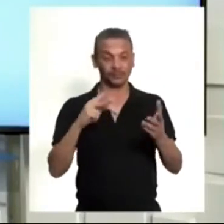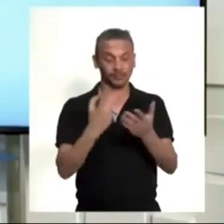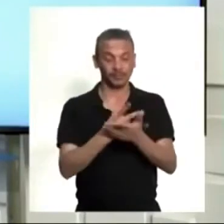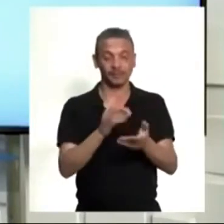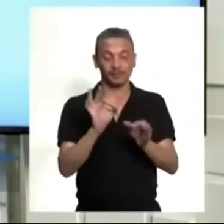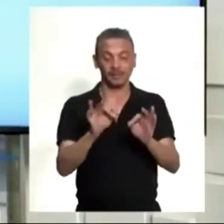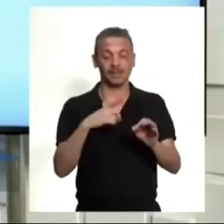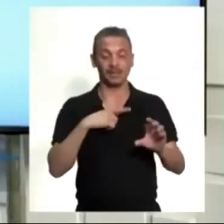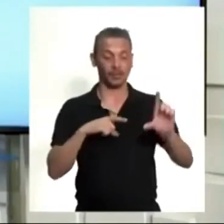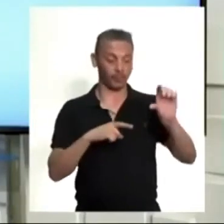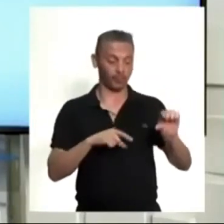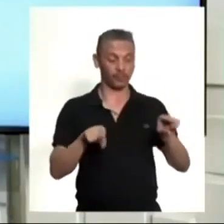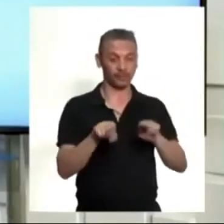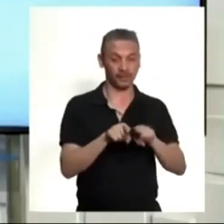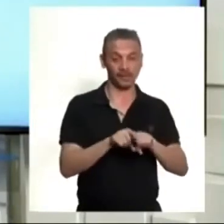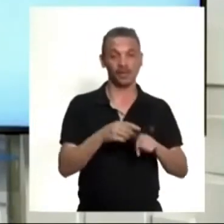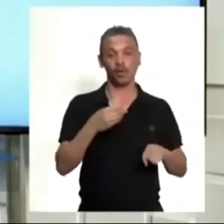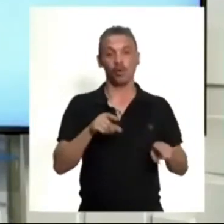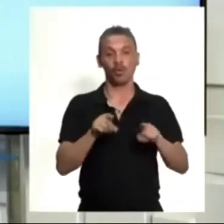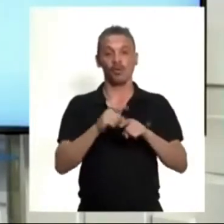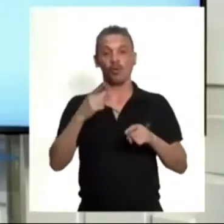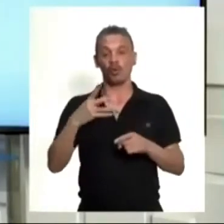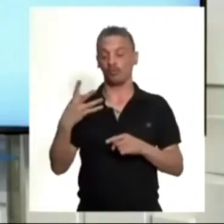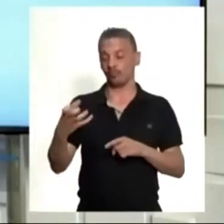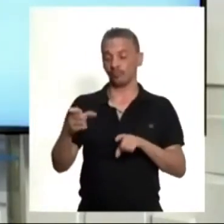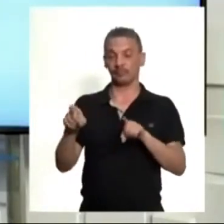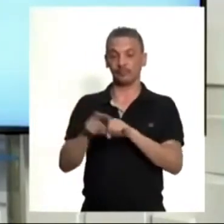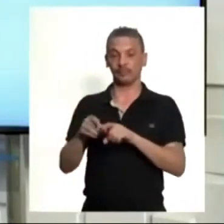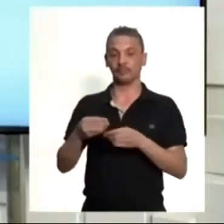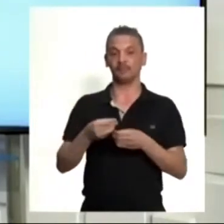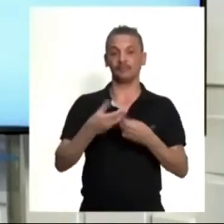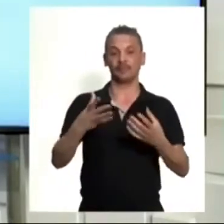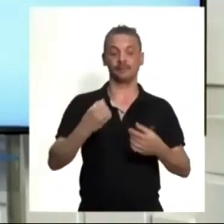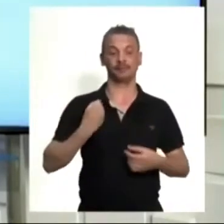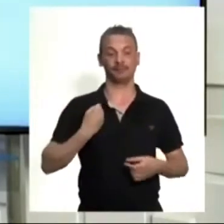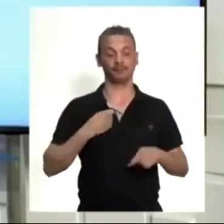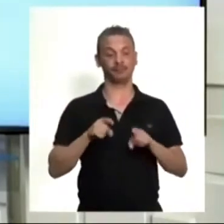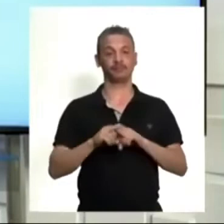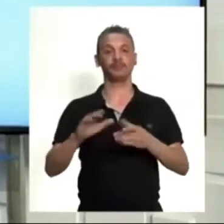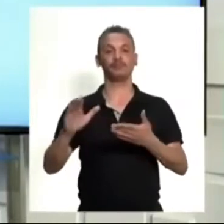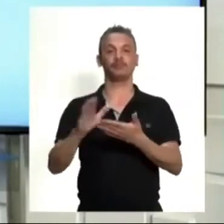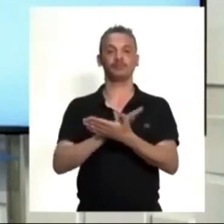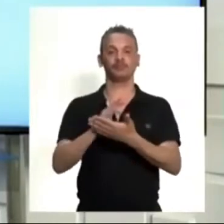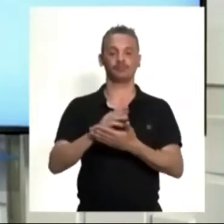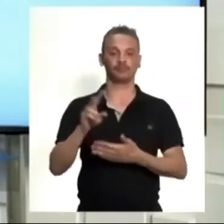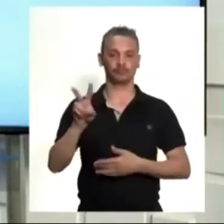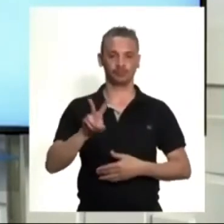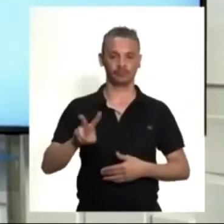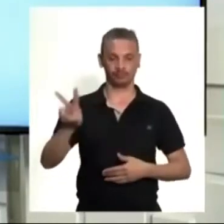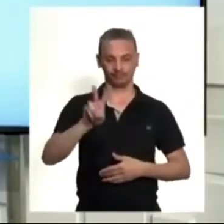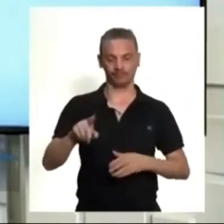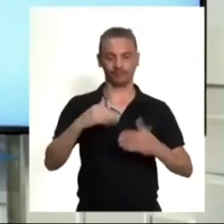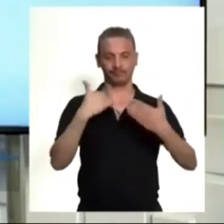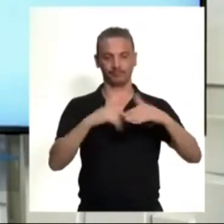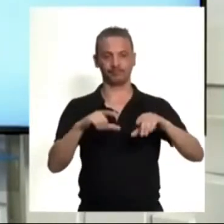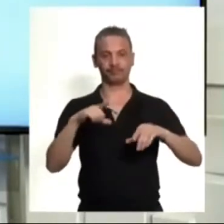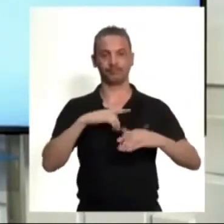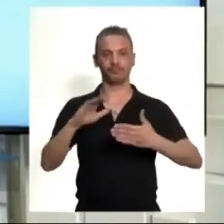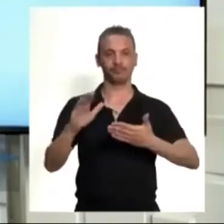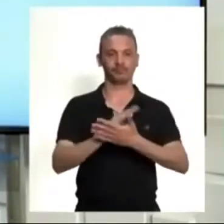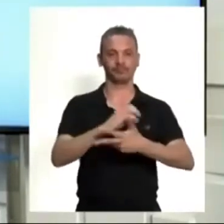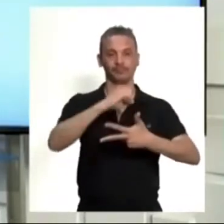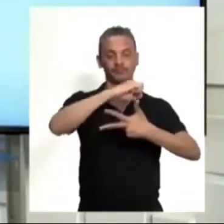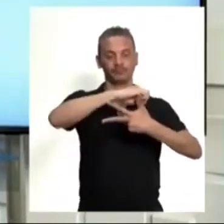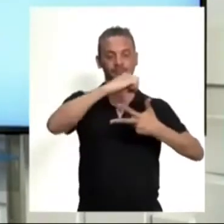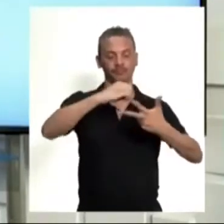correto? Ou você trabalha com os dois de oxidação, que vai ser fornecido, porque às vezes tem vestibular, tem situações, né, até no Enem, que às vezes o